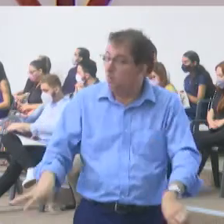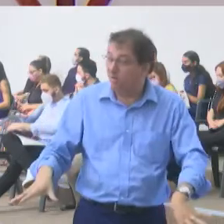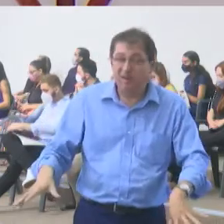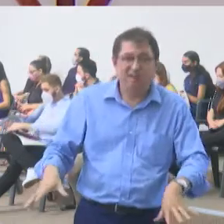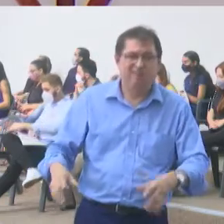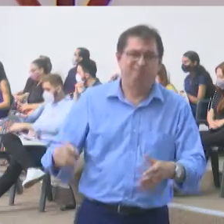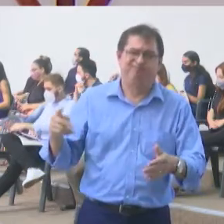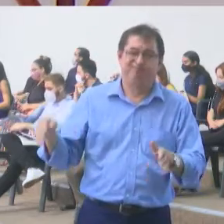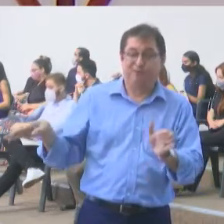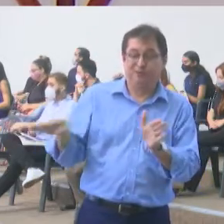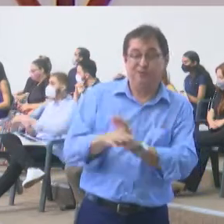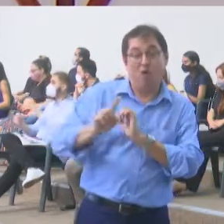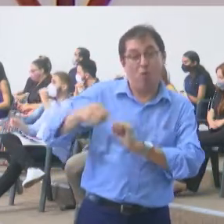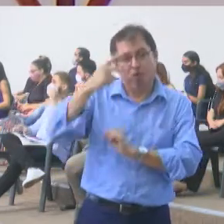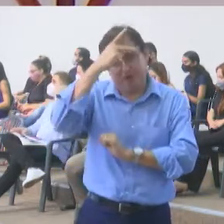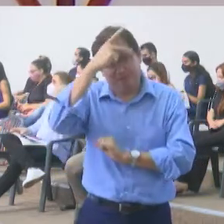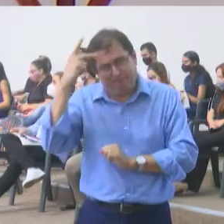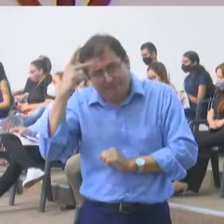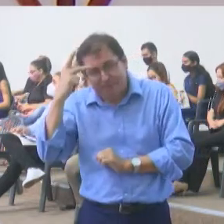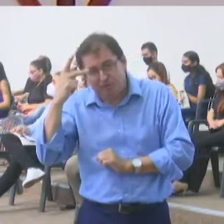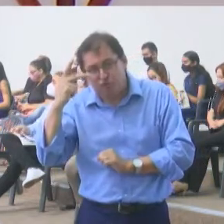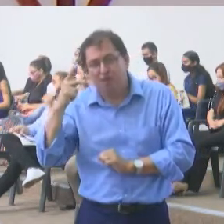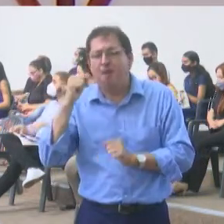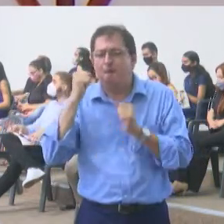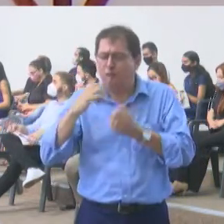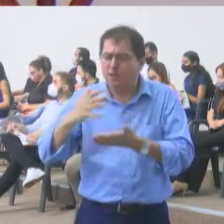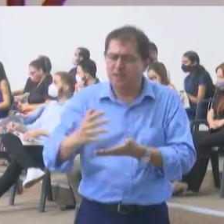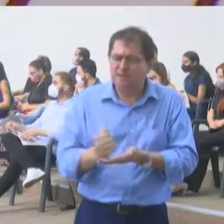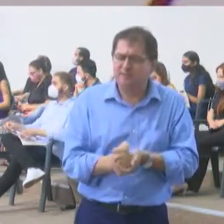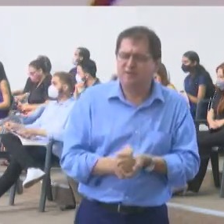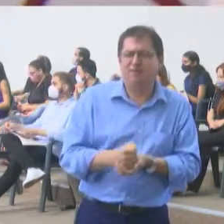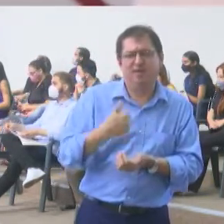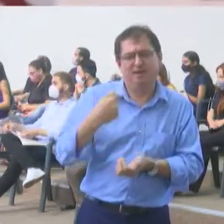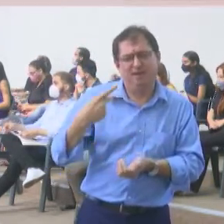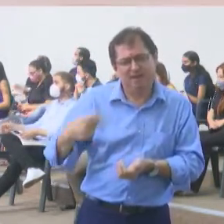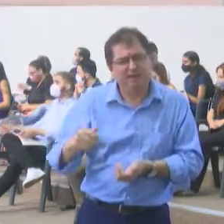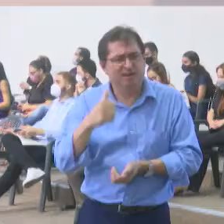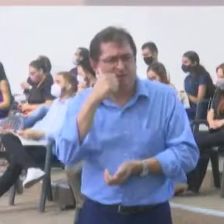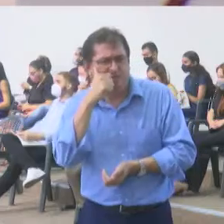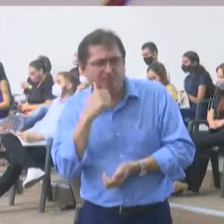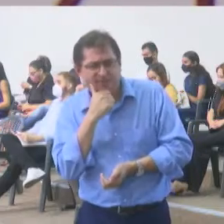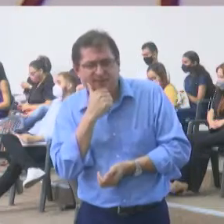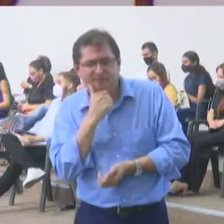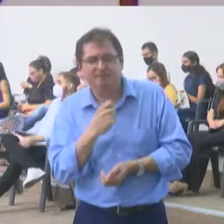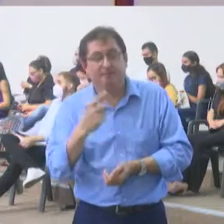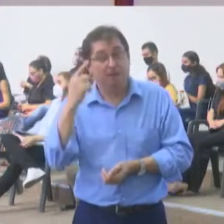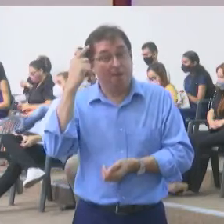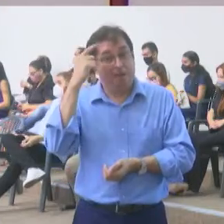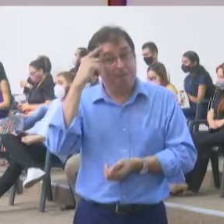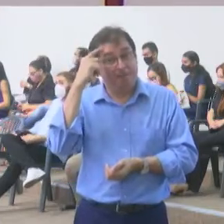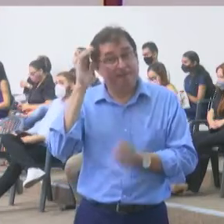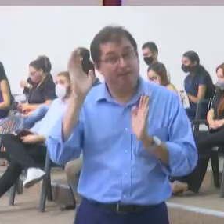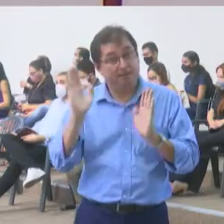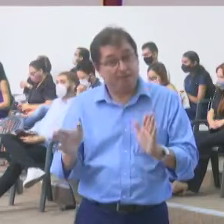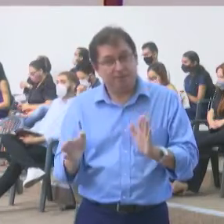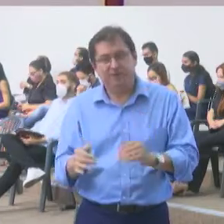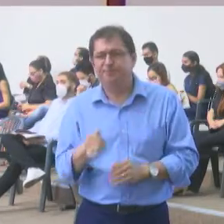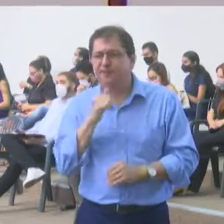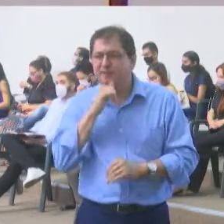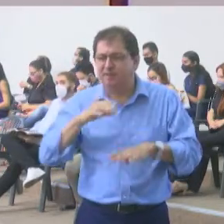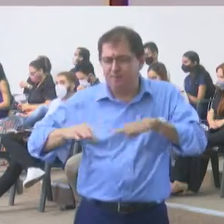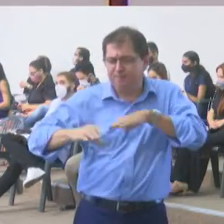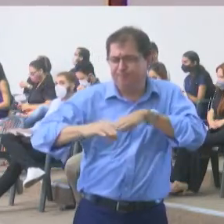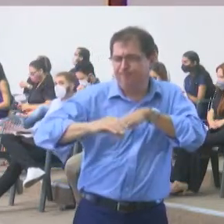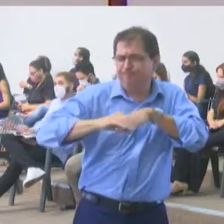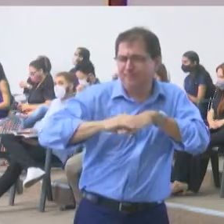o seu calçado e vai dar para ele. Escute, calçado na Bíblia, e a gente vê por todo local, a sandália era como se fosse